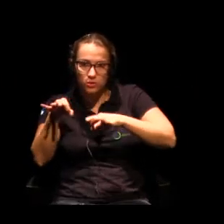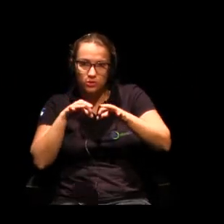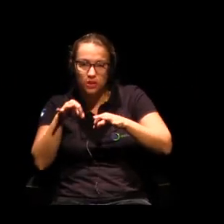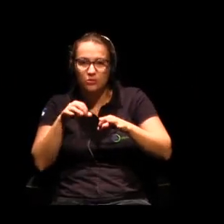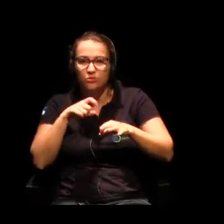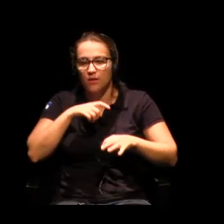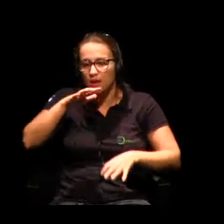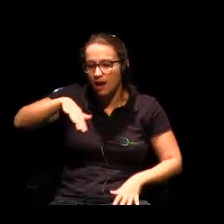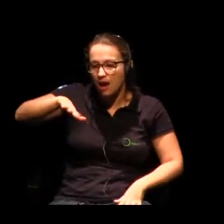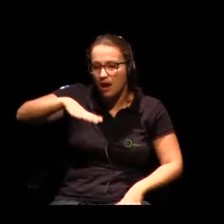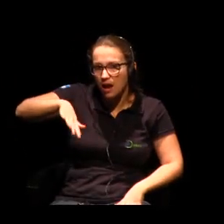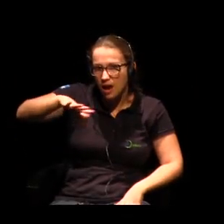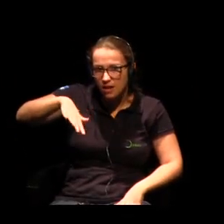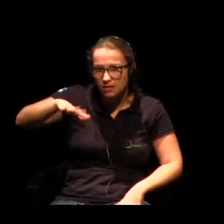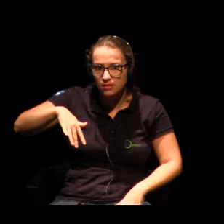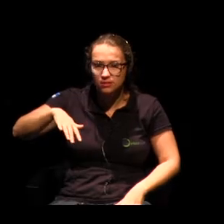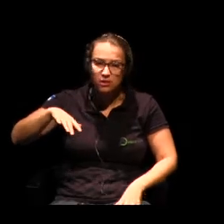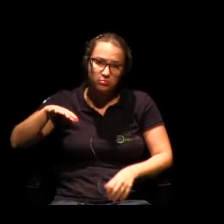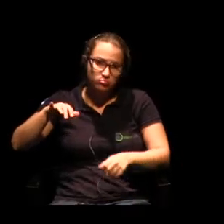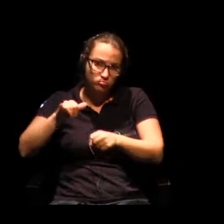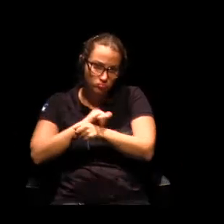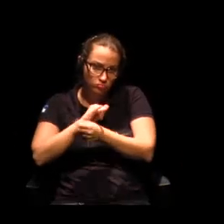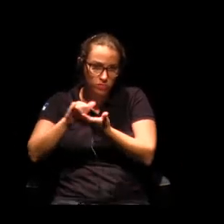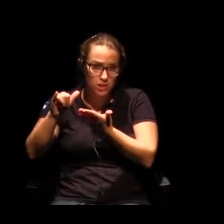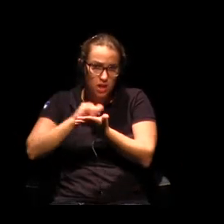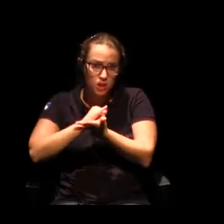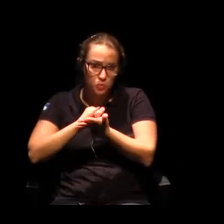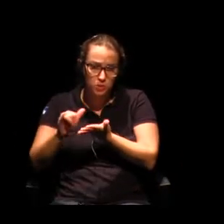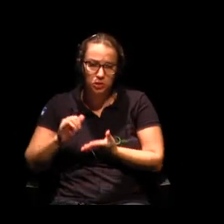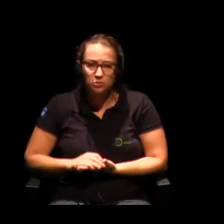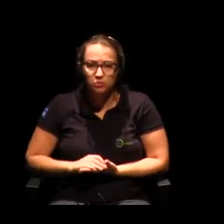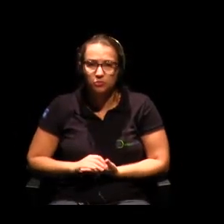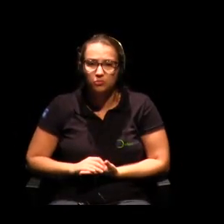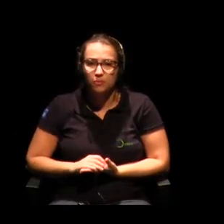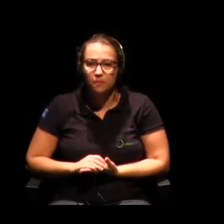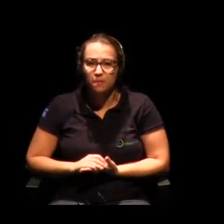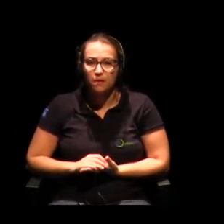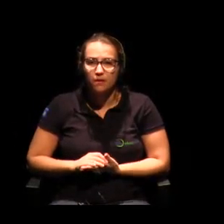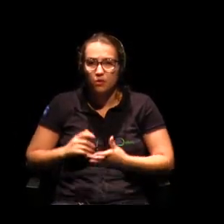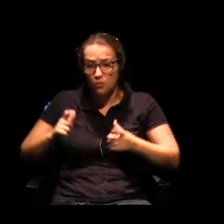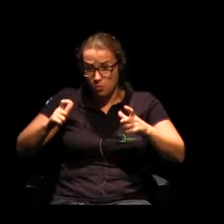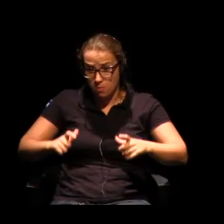esse projeto está na área de Iguanas, no Brooklyn.